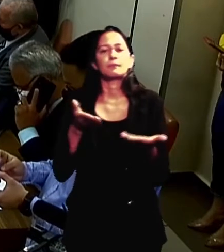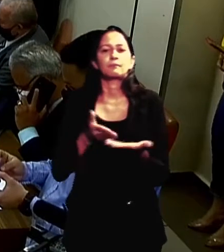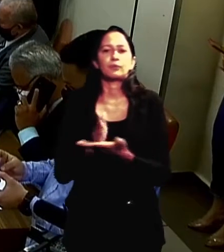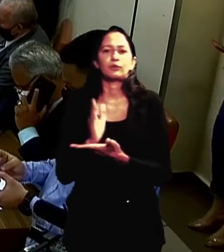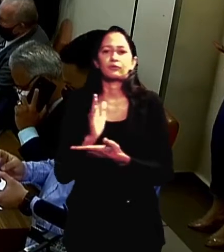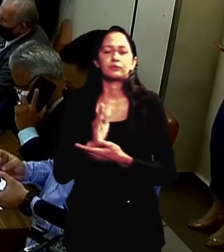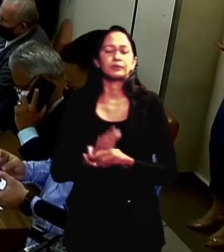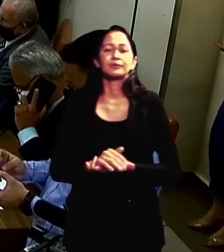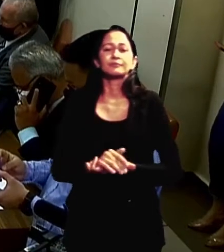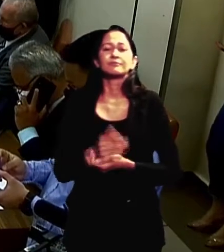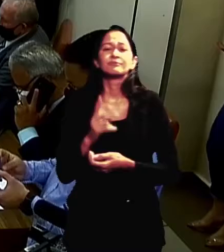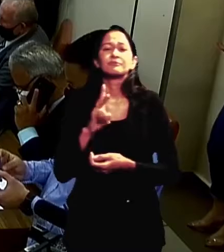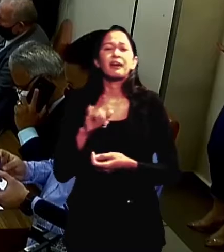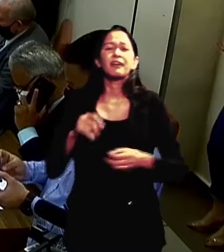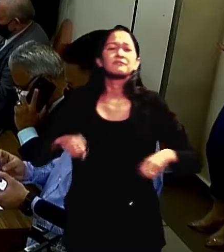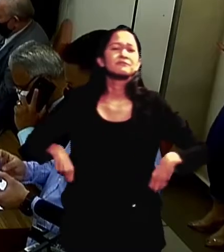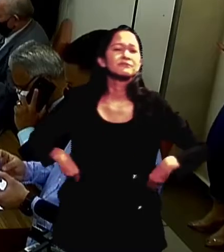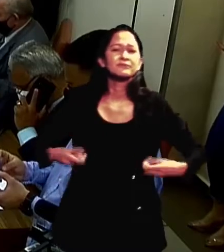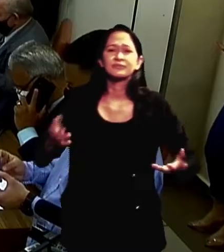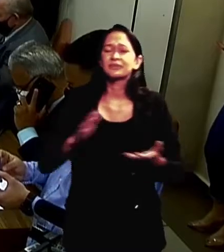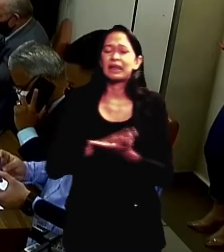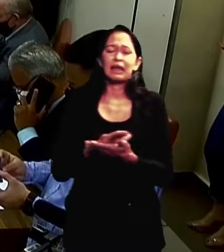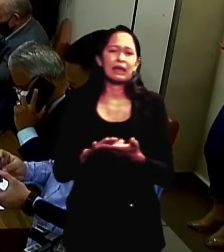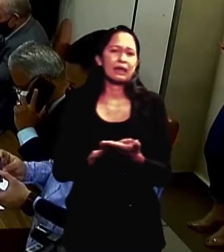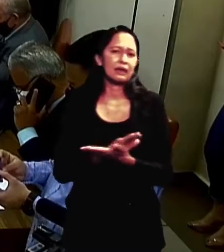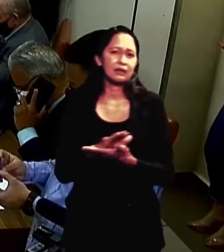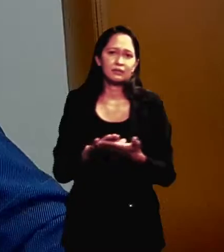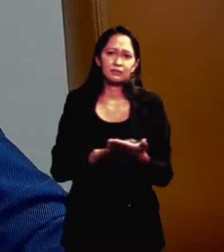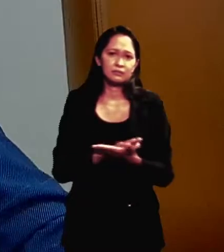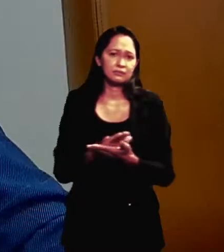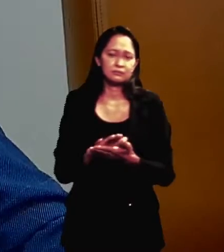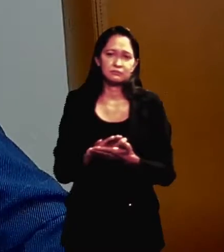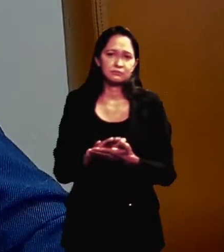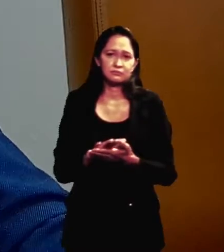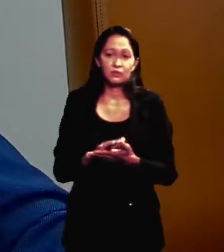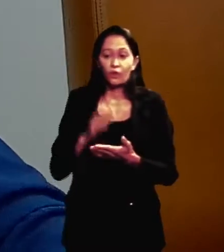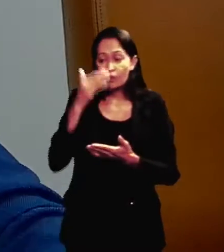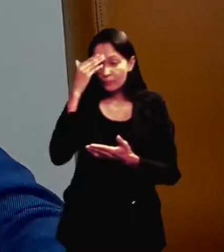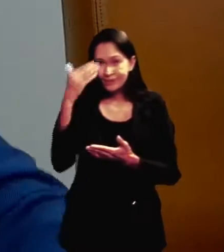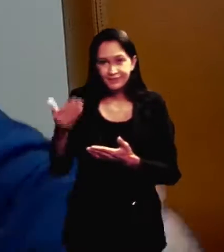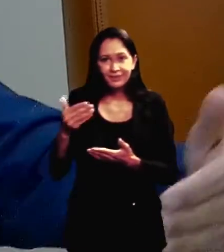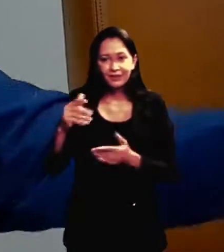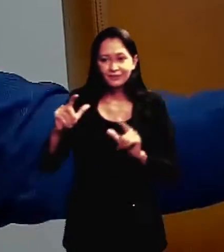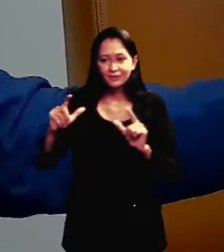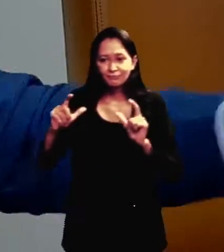tem um centavo de gasto para aprovar esse título,